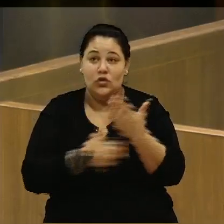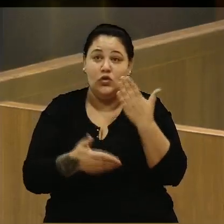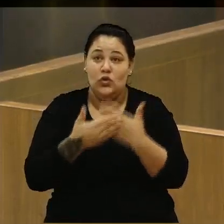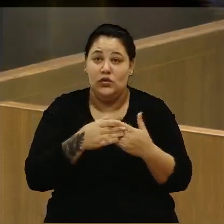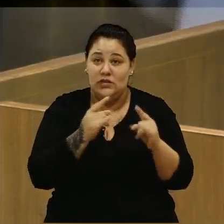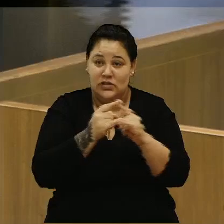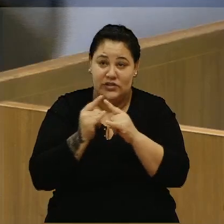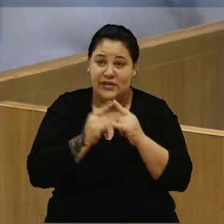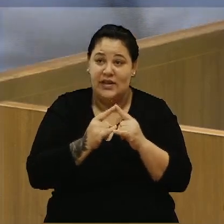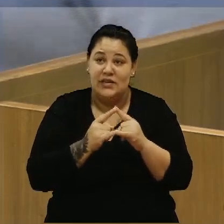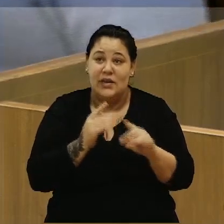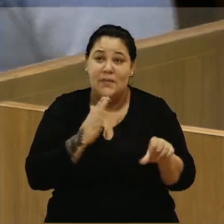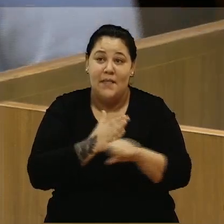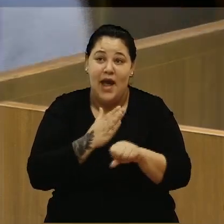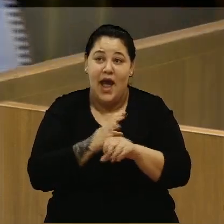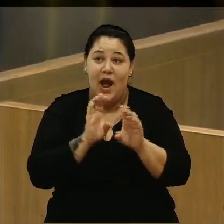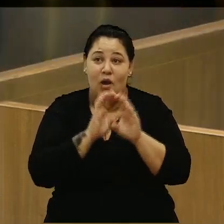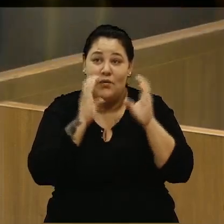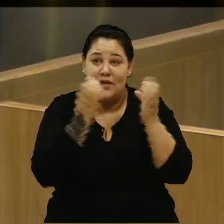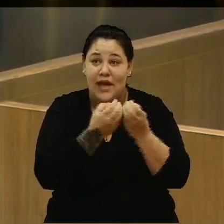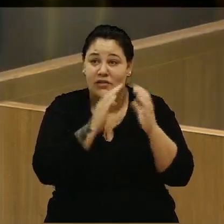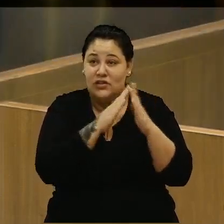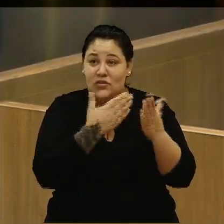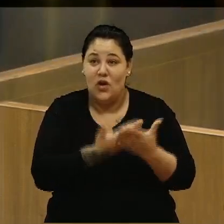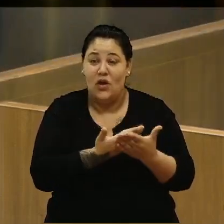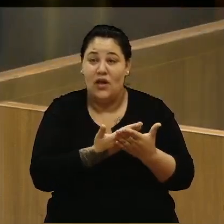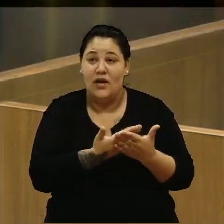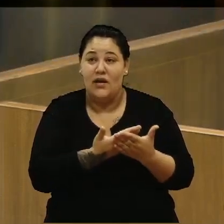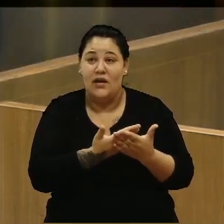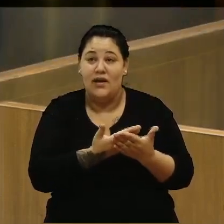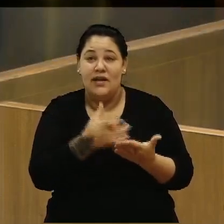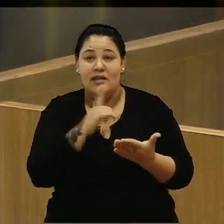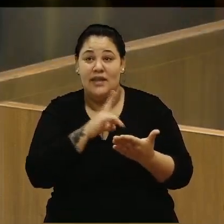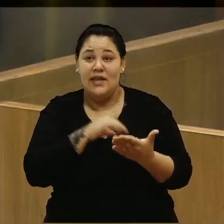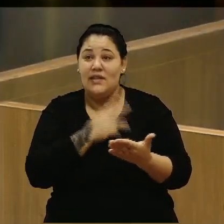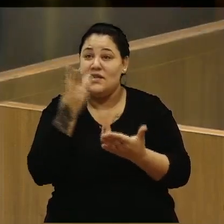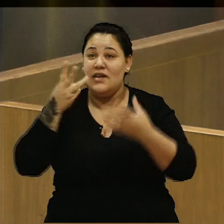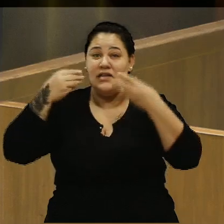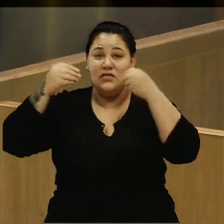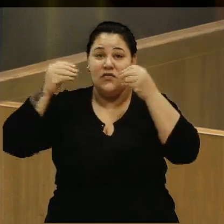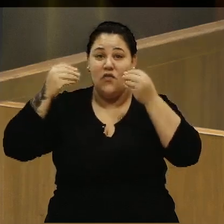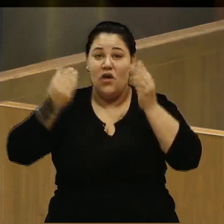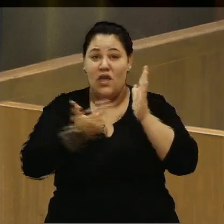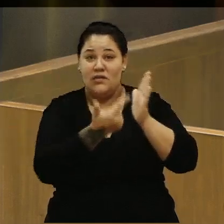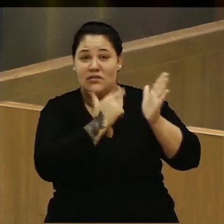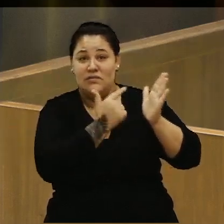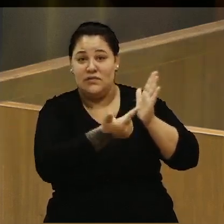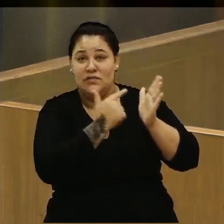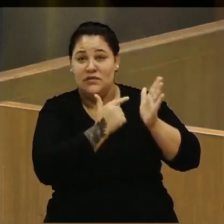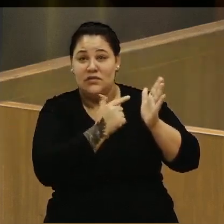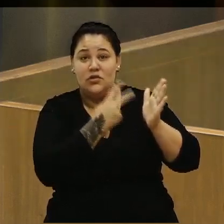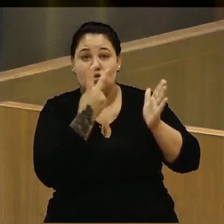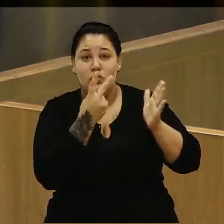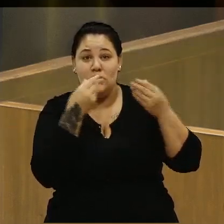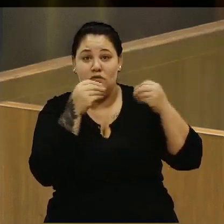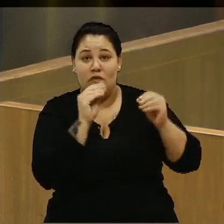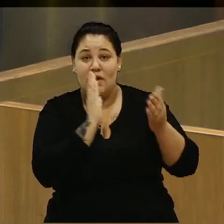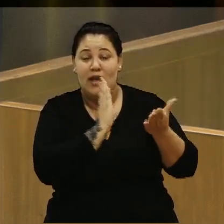que envolvem a comunidade escolar. Ela tem 3 folhas, 2 folhas e meia, só